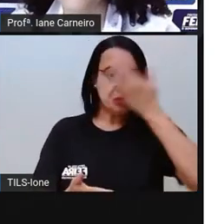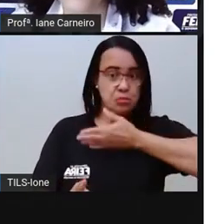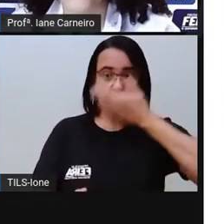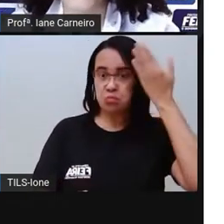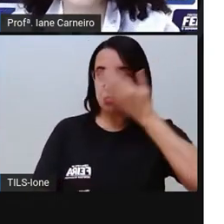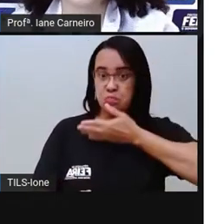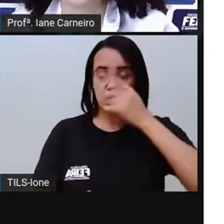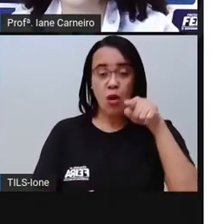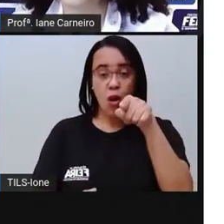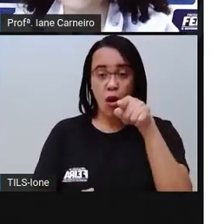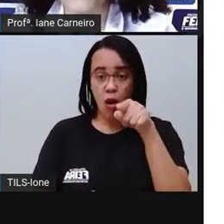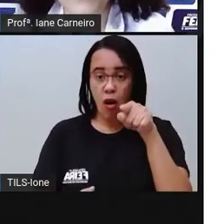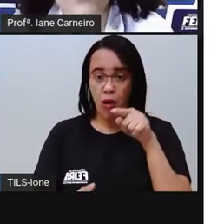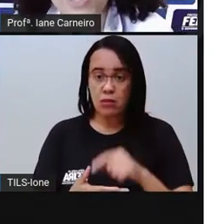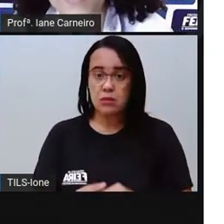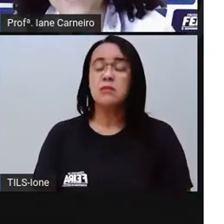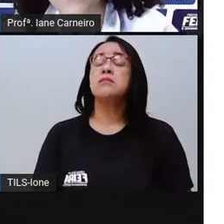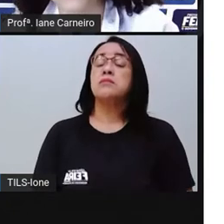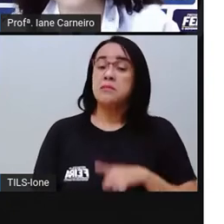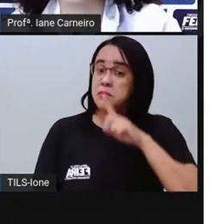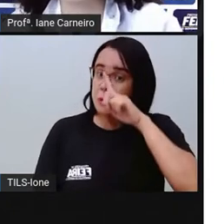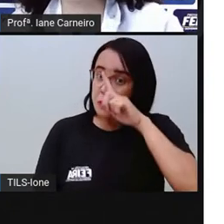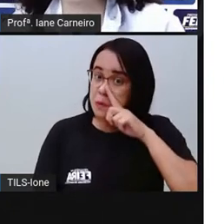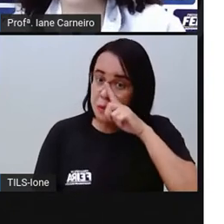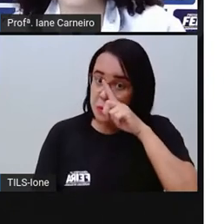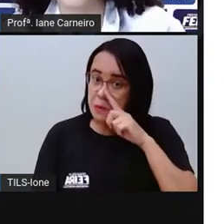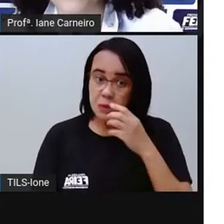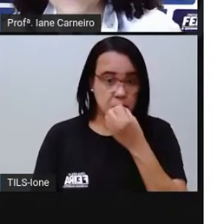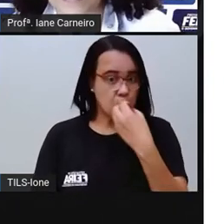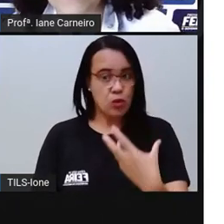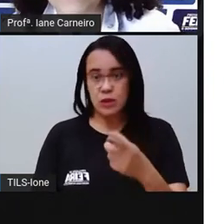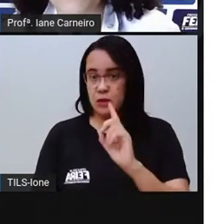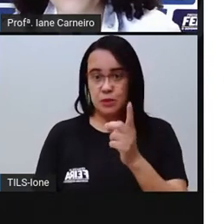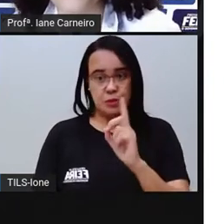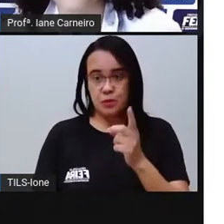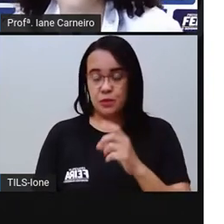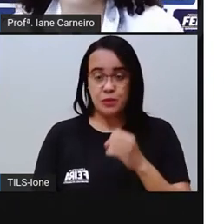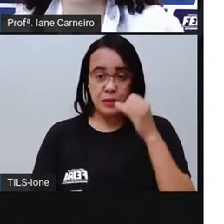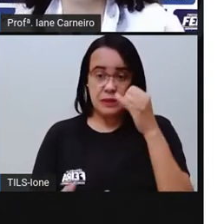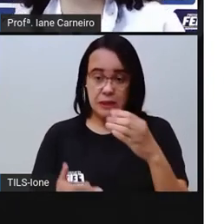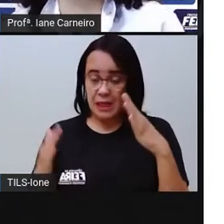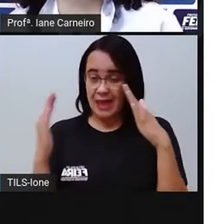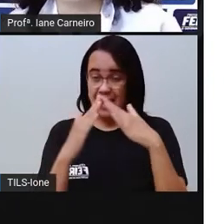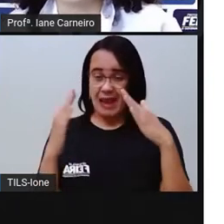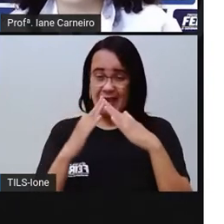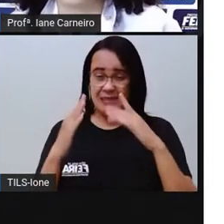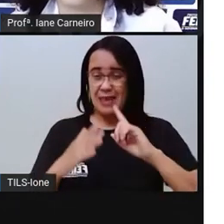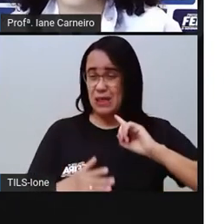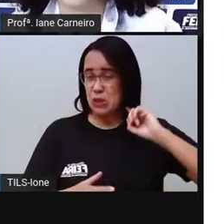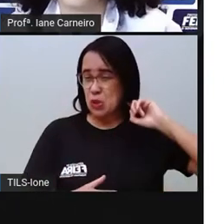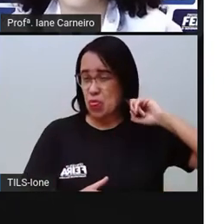Então, ó, quando a gente não higieniza, não limpa a nossa casa,